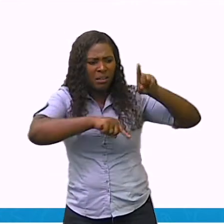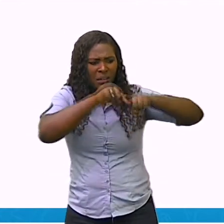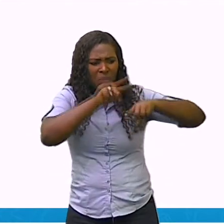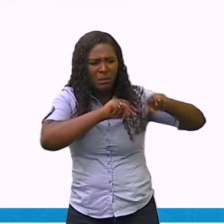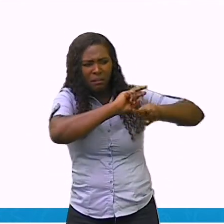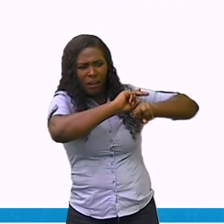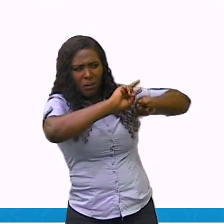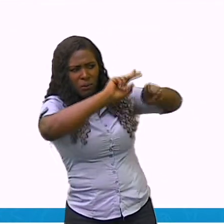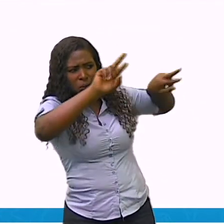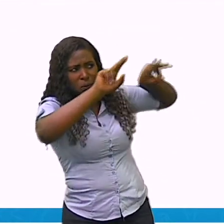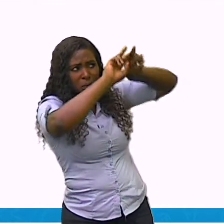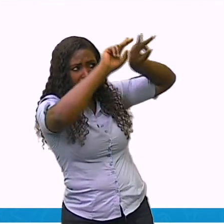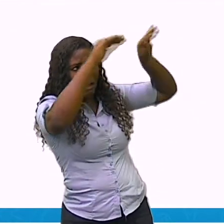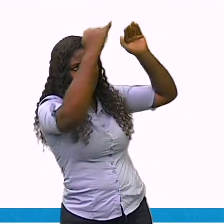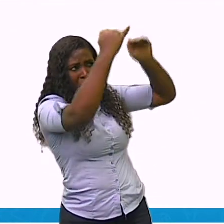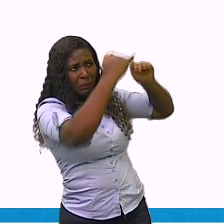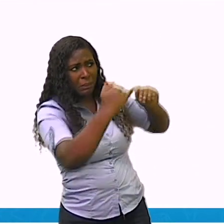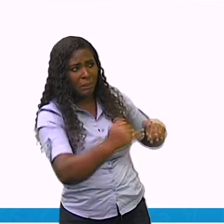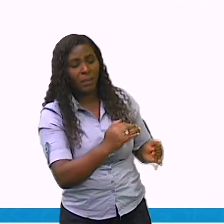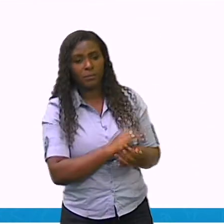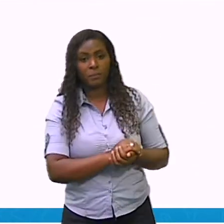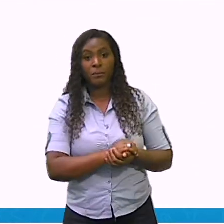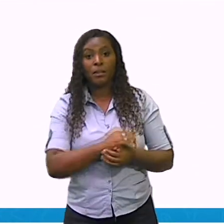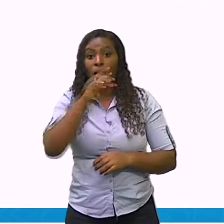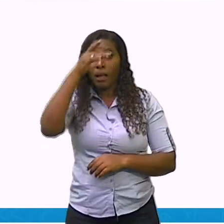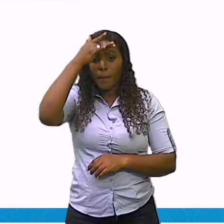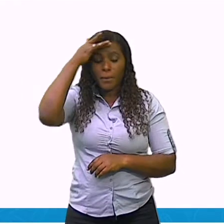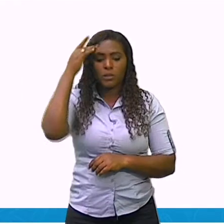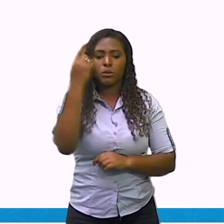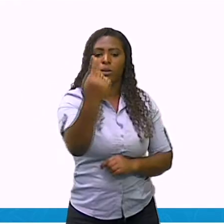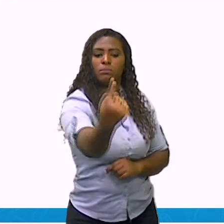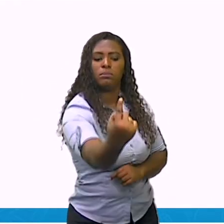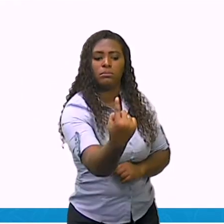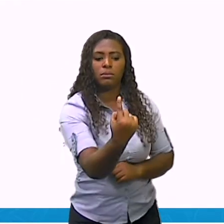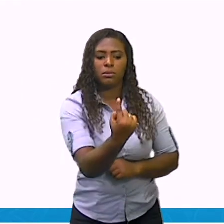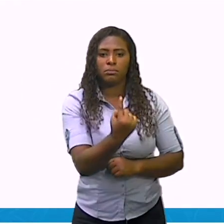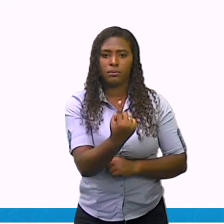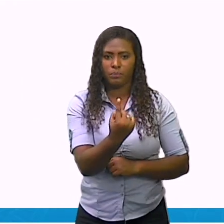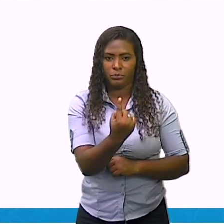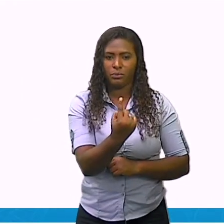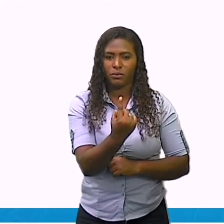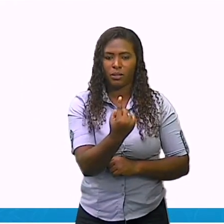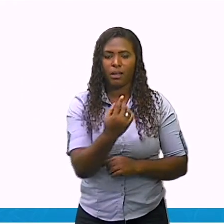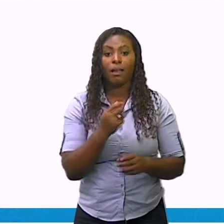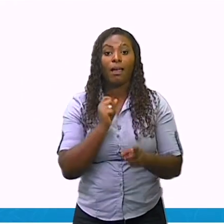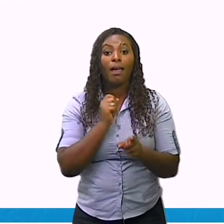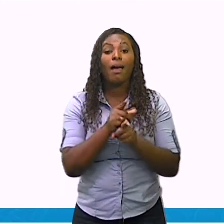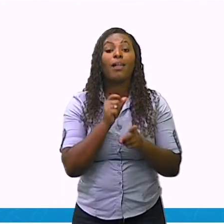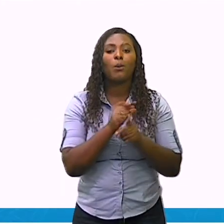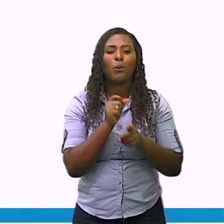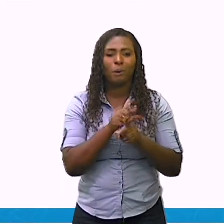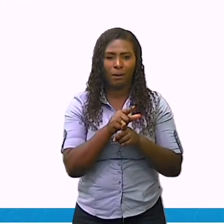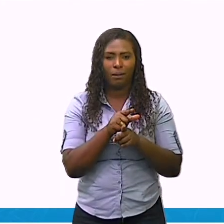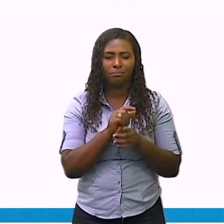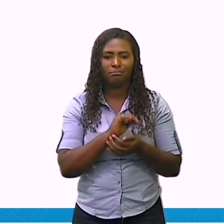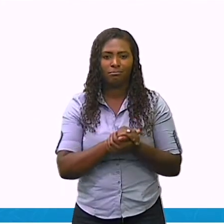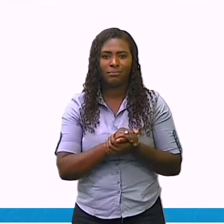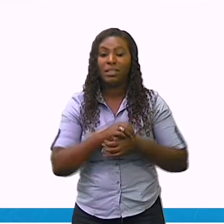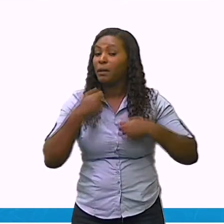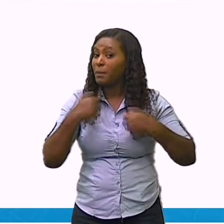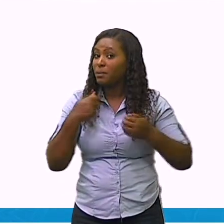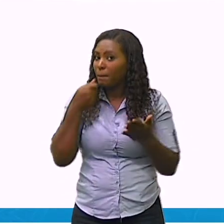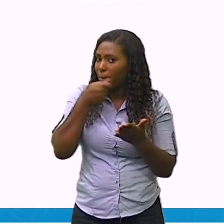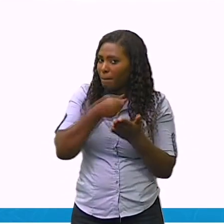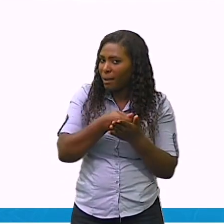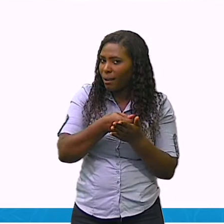critério. Uma taxa fixa de R$15, referente à